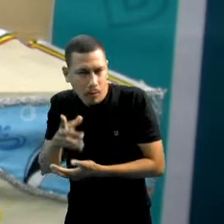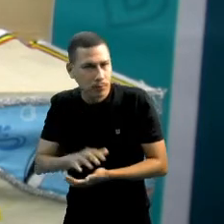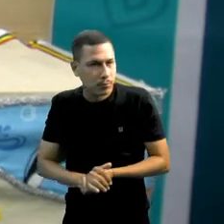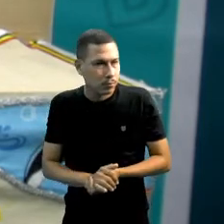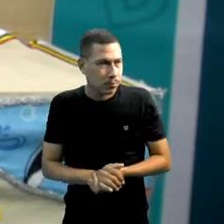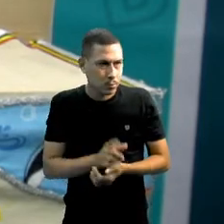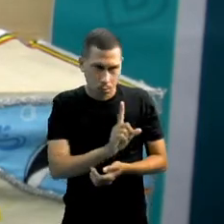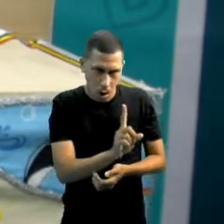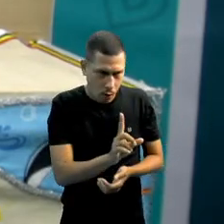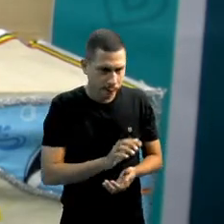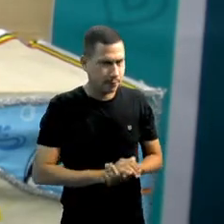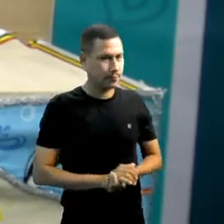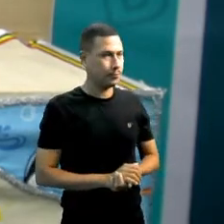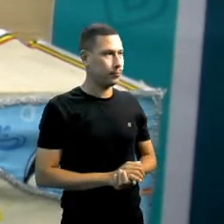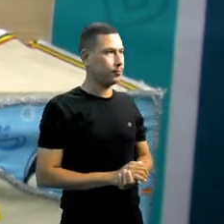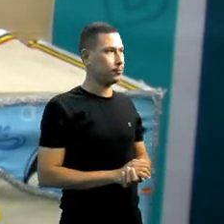Não?